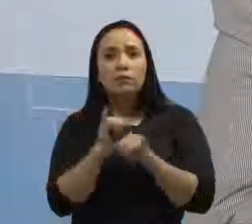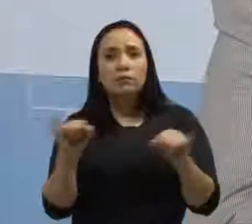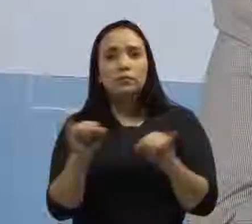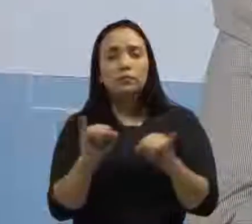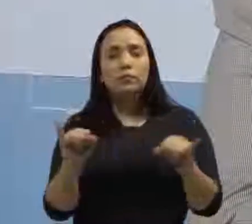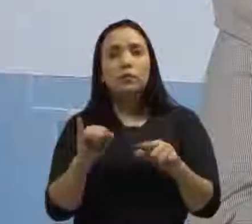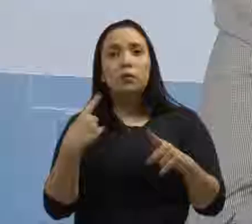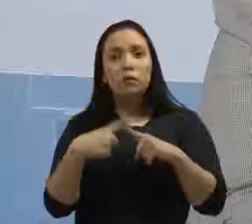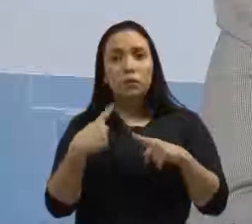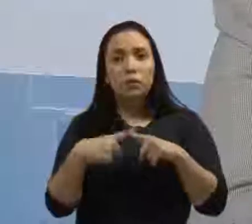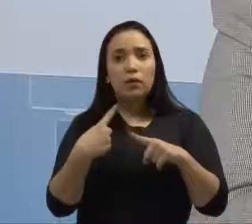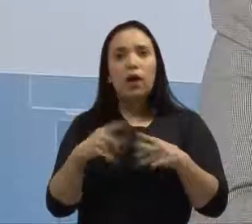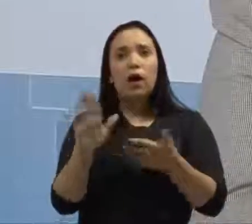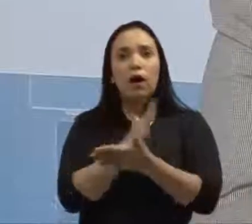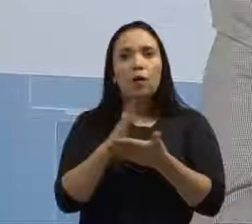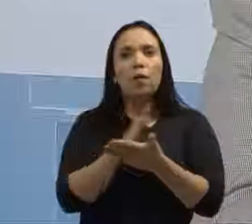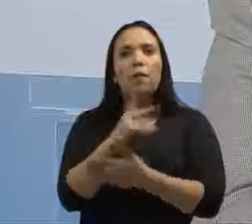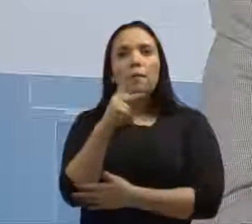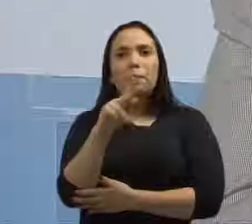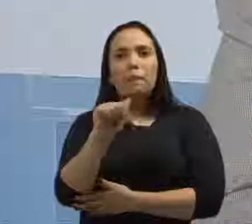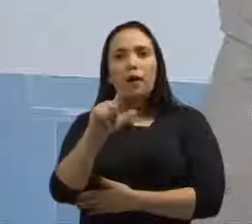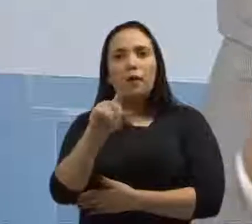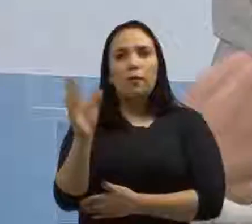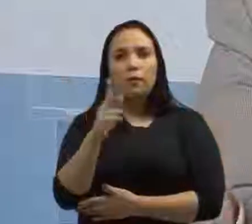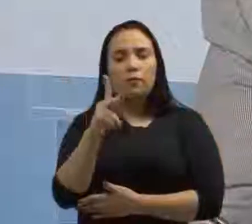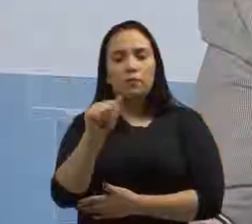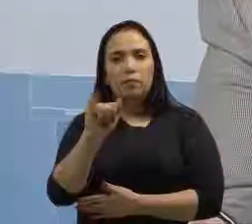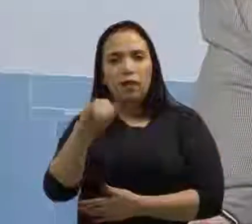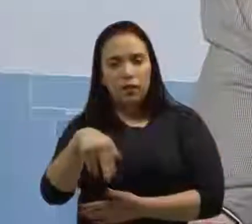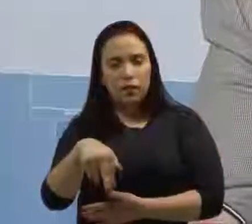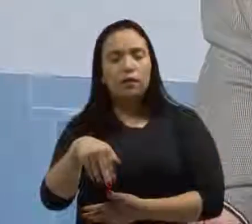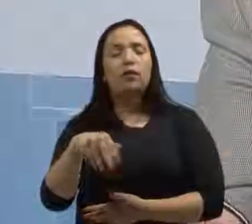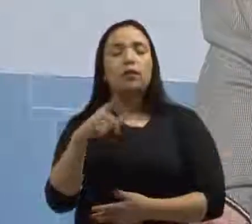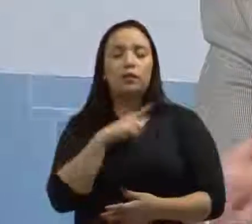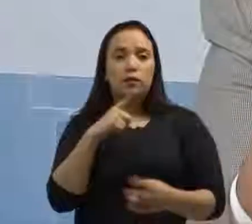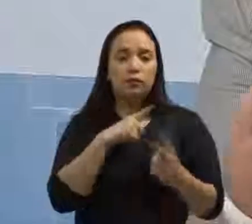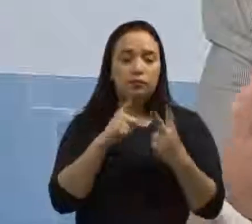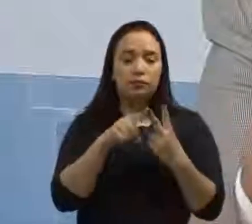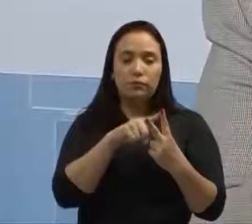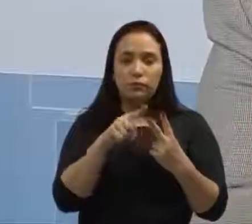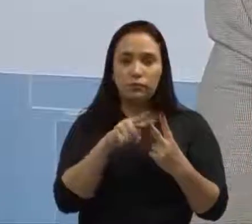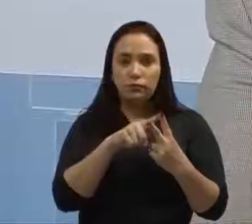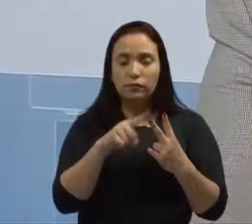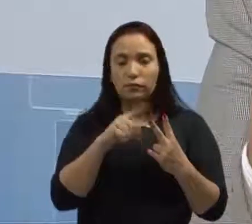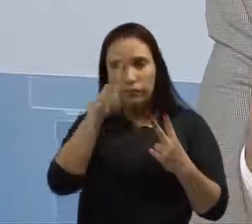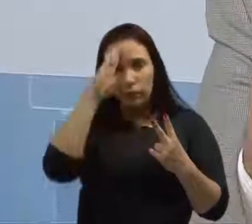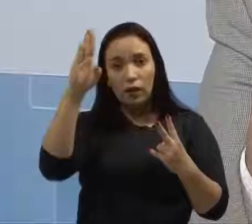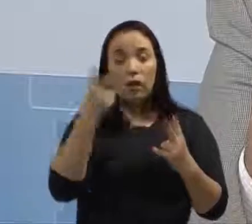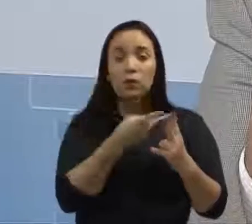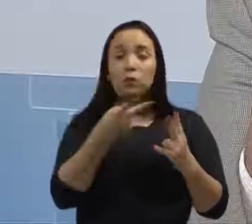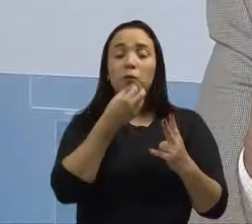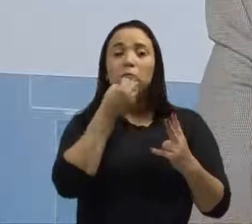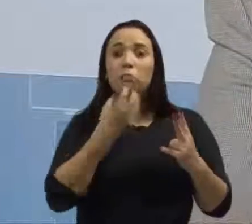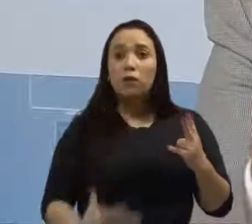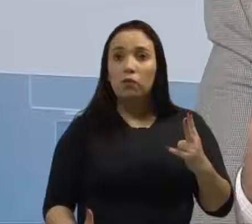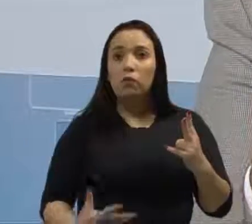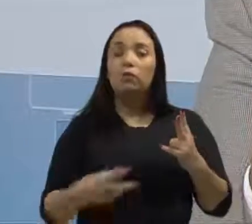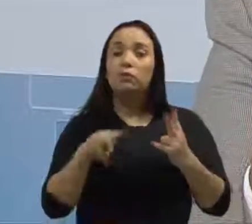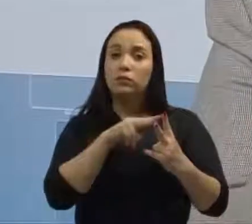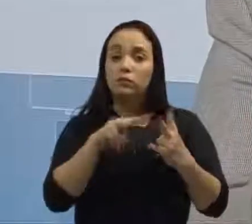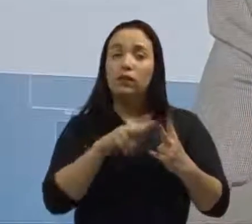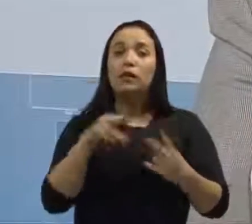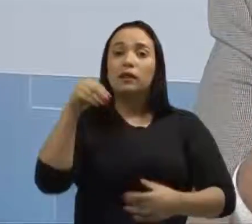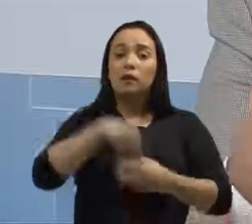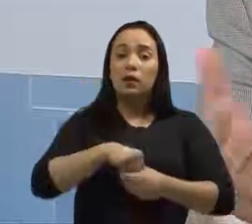querendo colocar é que figuras como ele e como Paulo Paim, que para mim são os dois exponenciais do partido, homens de